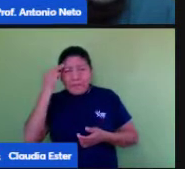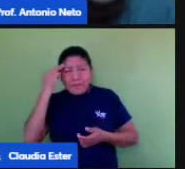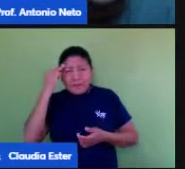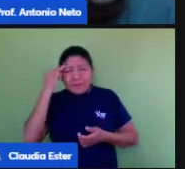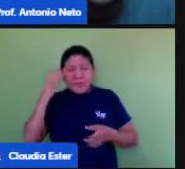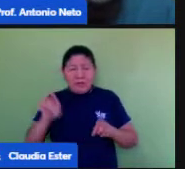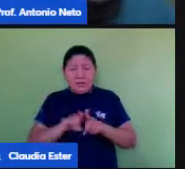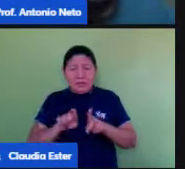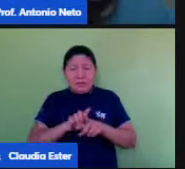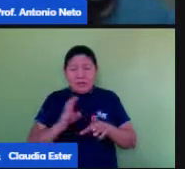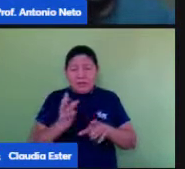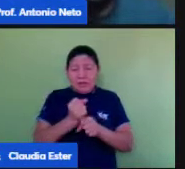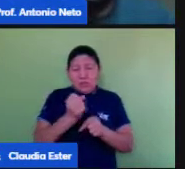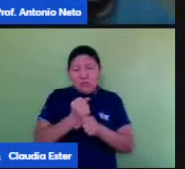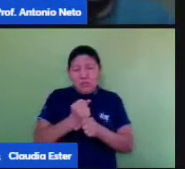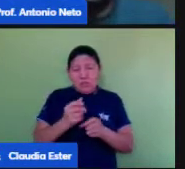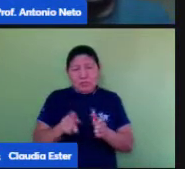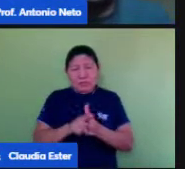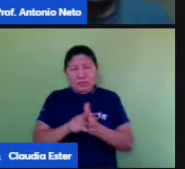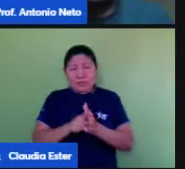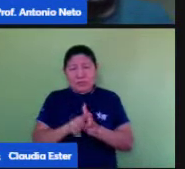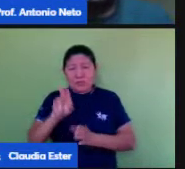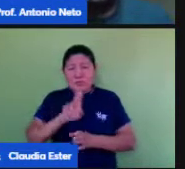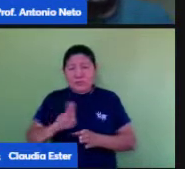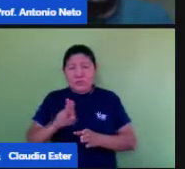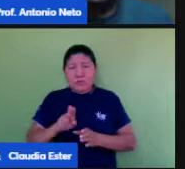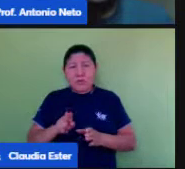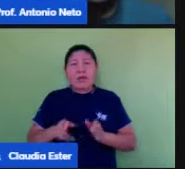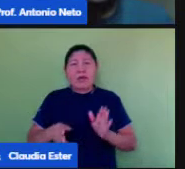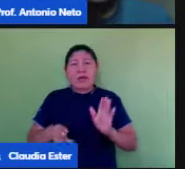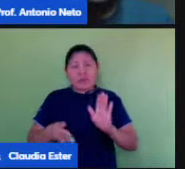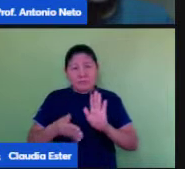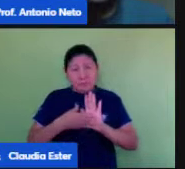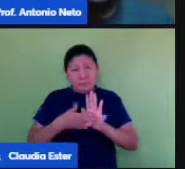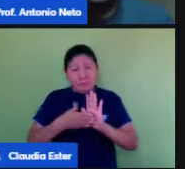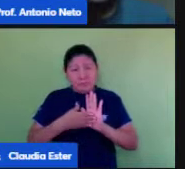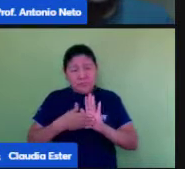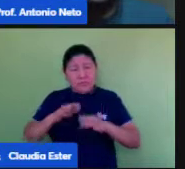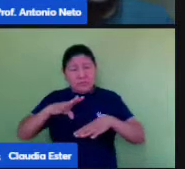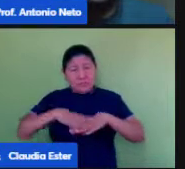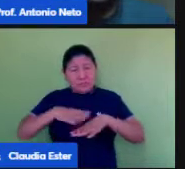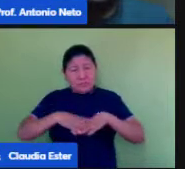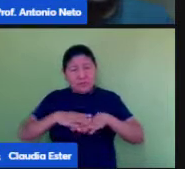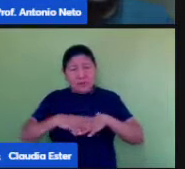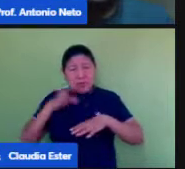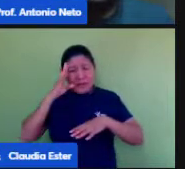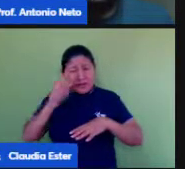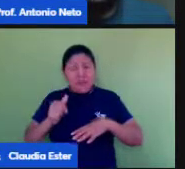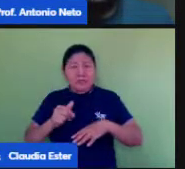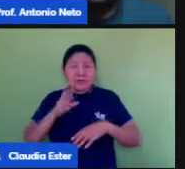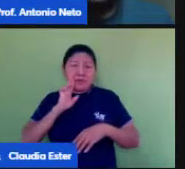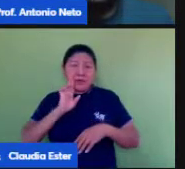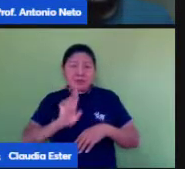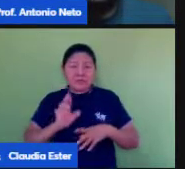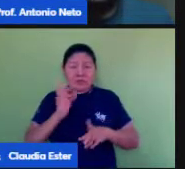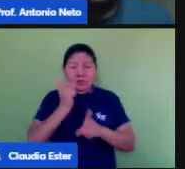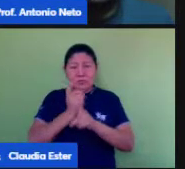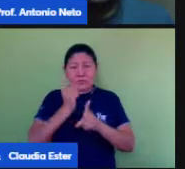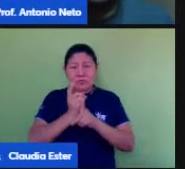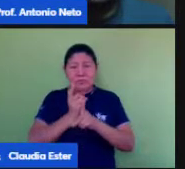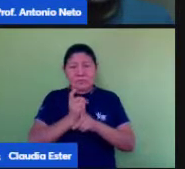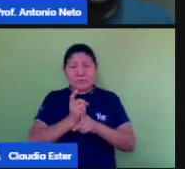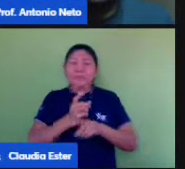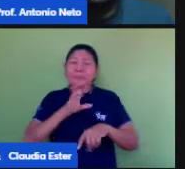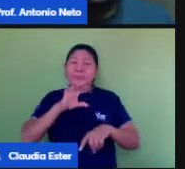algoritmos. Utilizar as propriedades das operações para desenvolver estratégias de cálculo. Na língua portuguesa, as